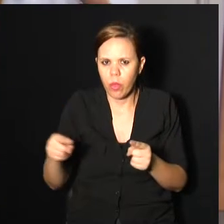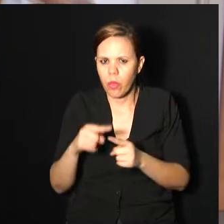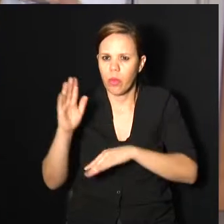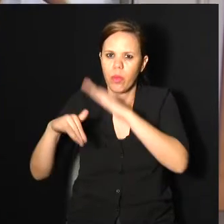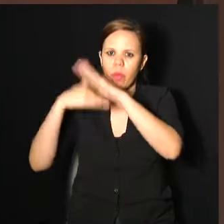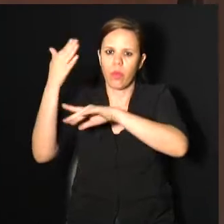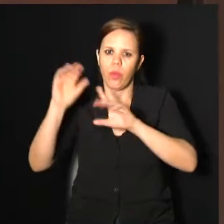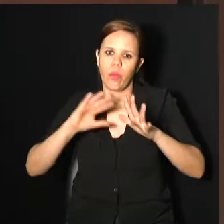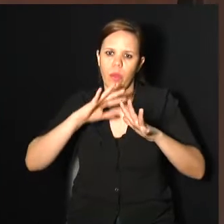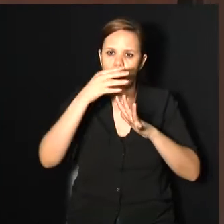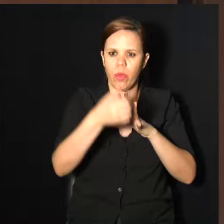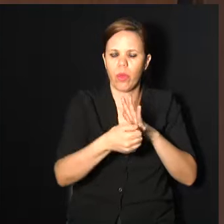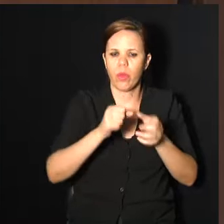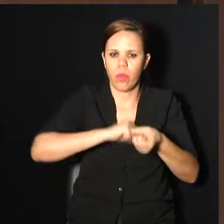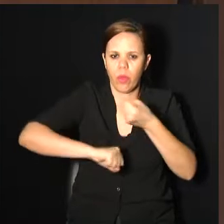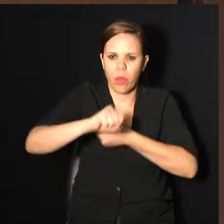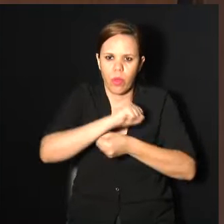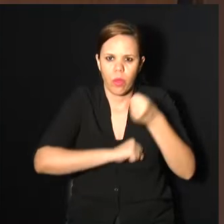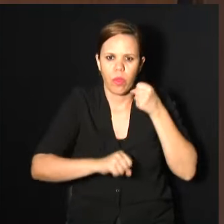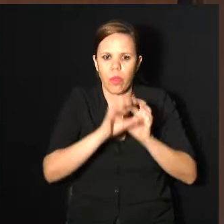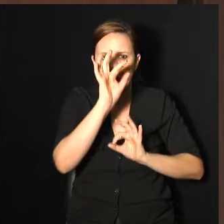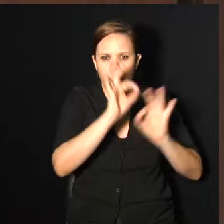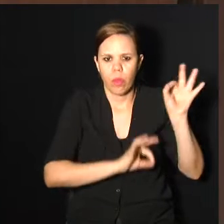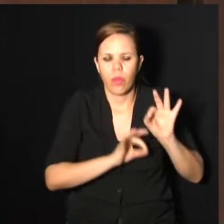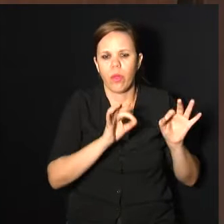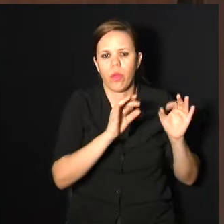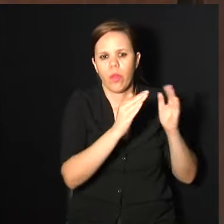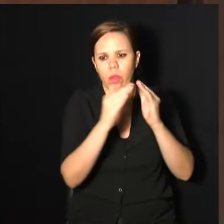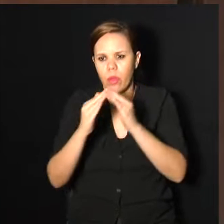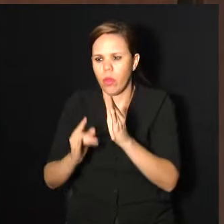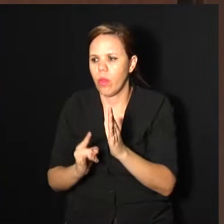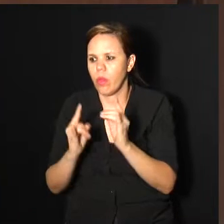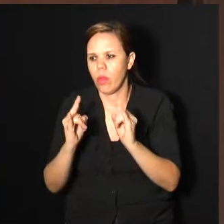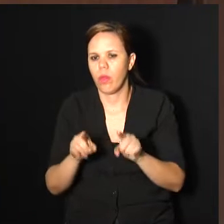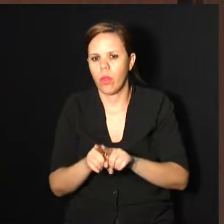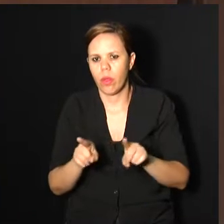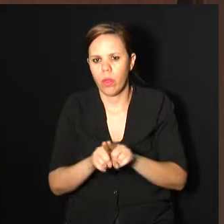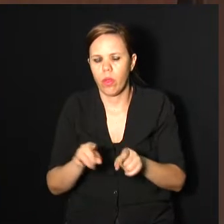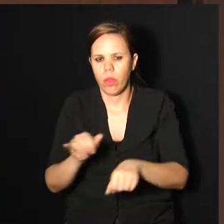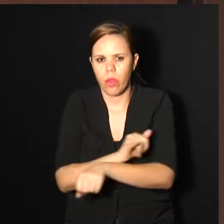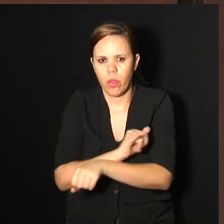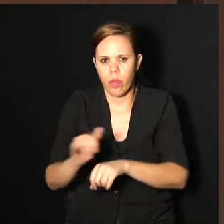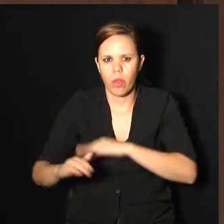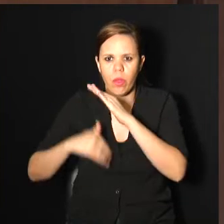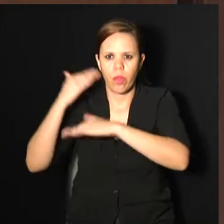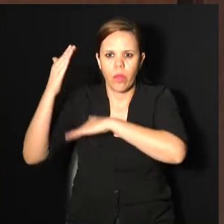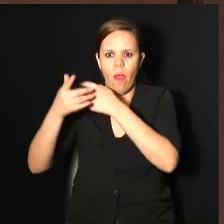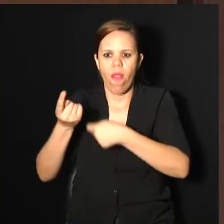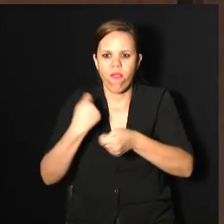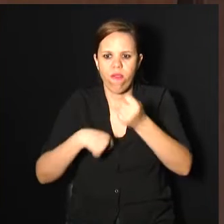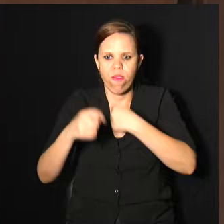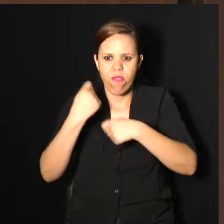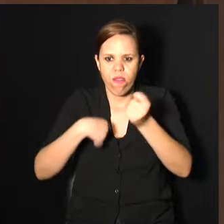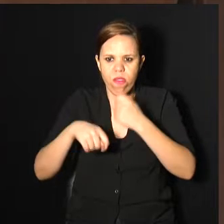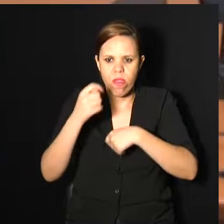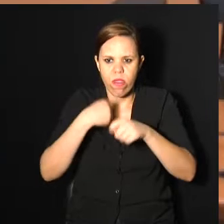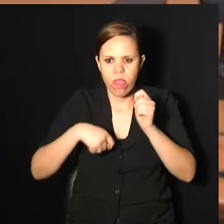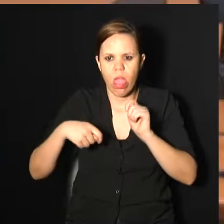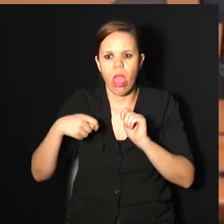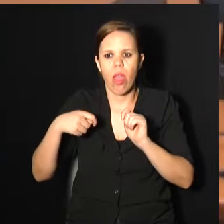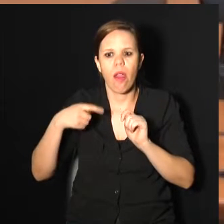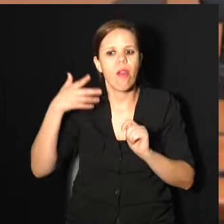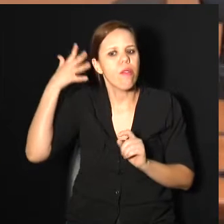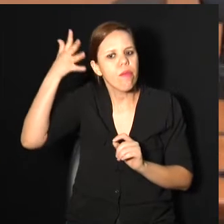Desenvolvimento Sustentável. A regularização fundiária em Campinas, instrumento e estratégia de desenvolvimento econômico, foi a palestra